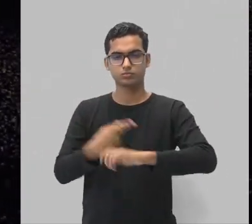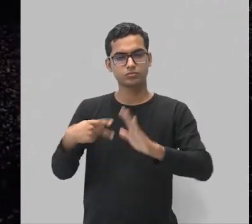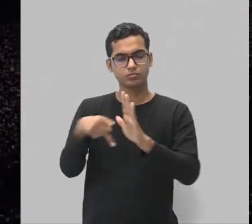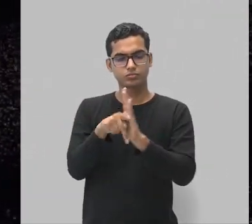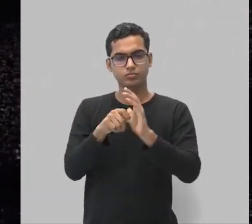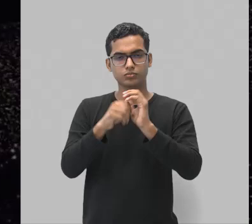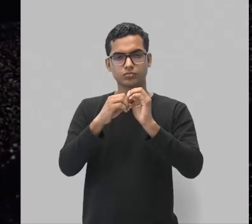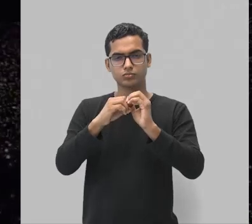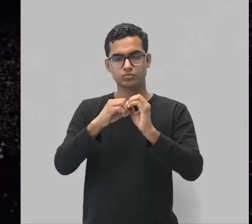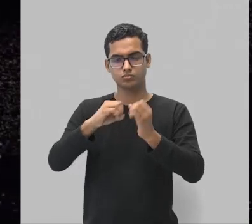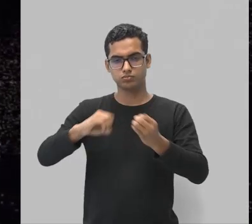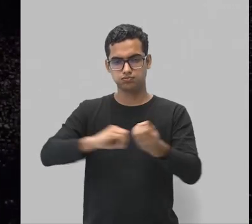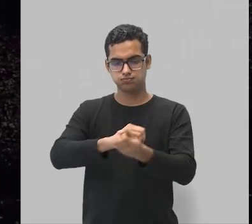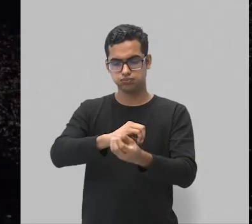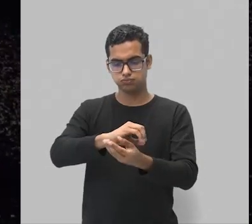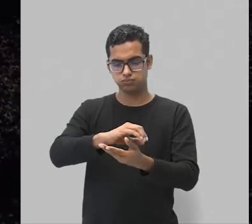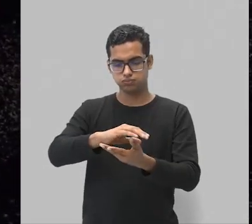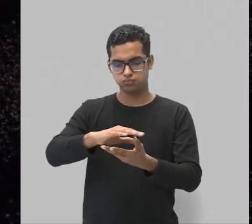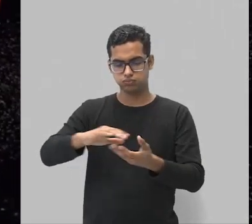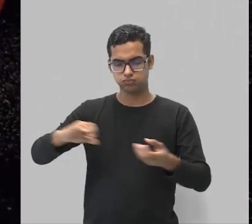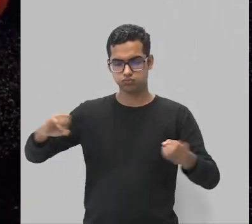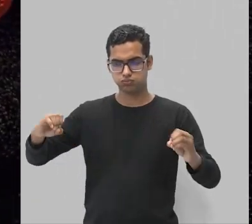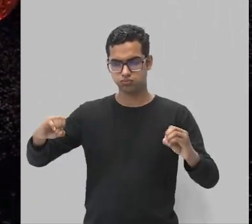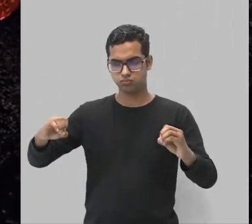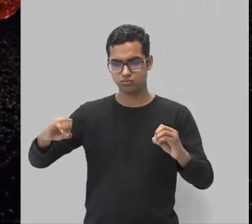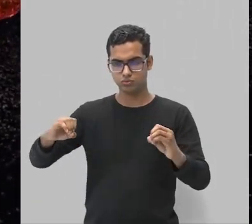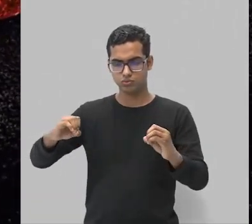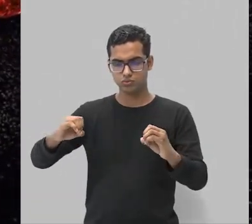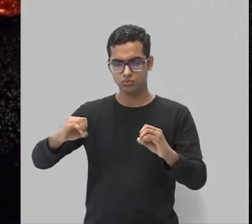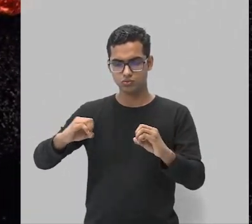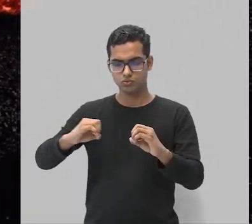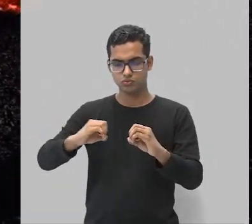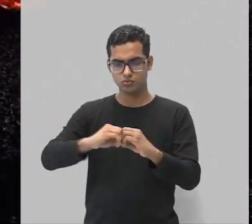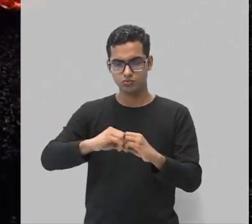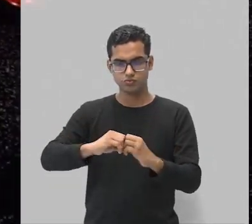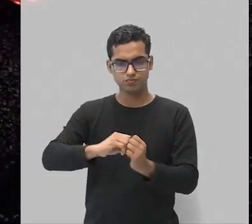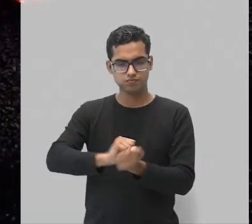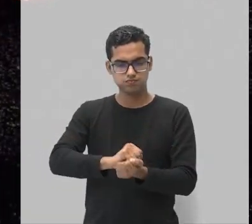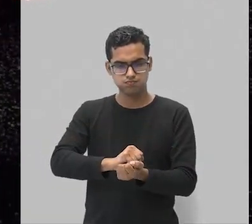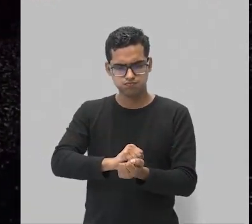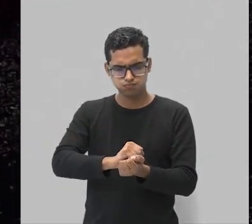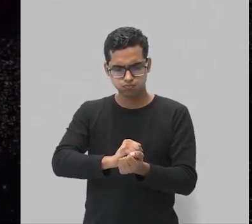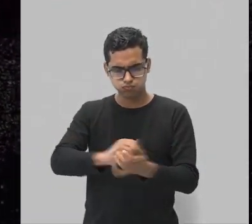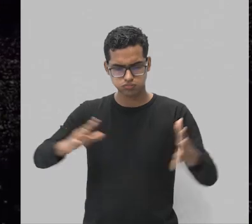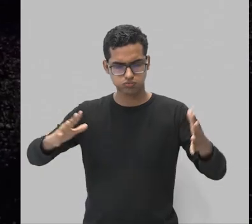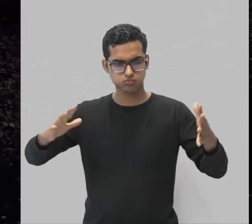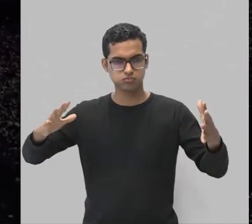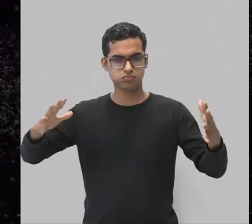expansão, o choque entre essas partículas foi formando